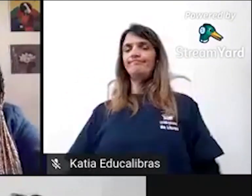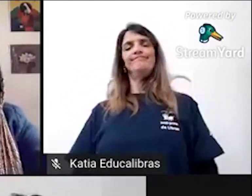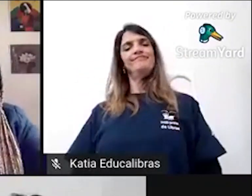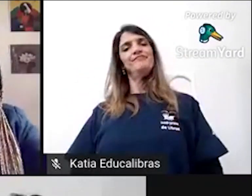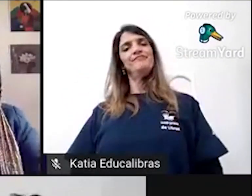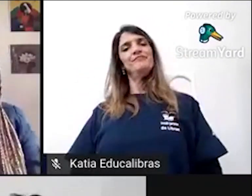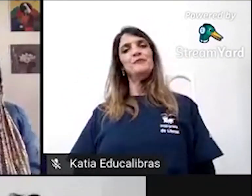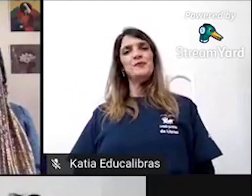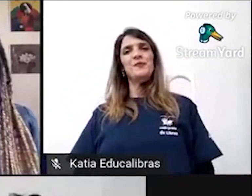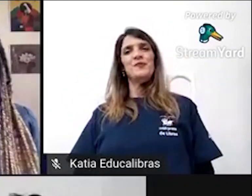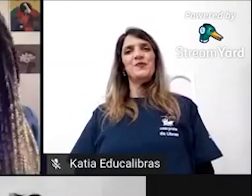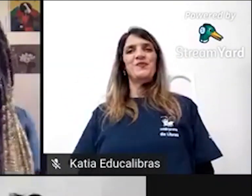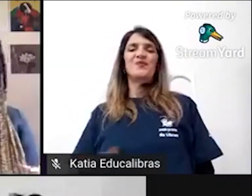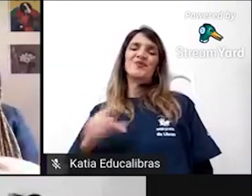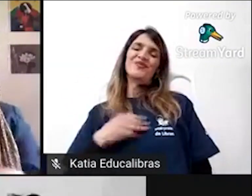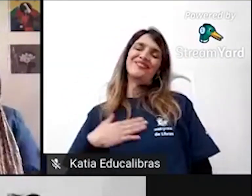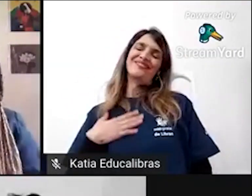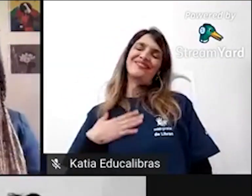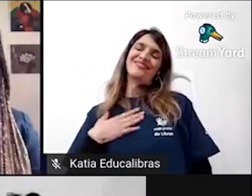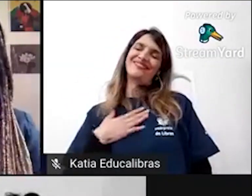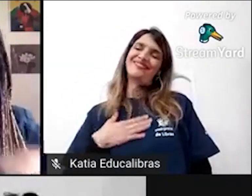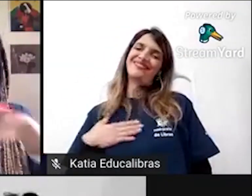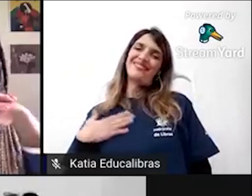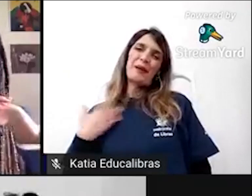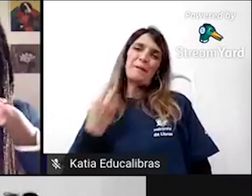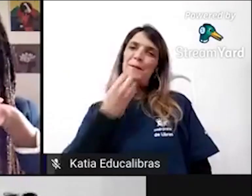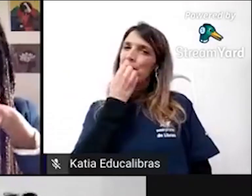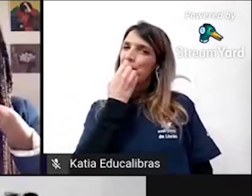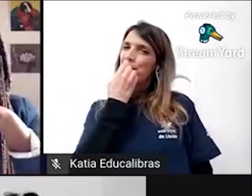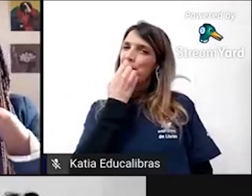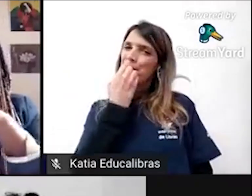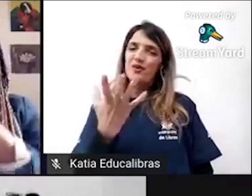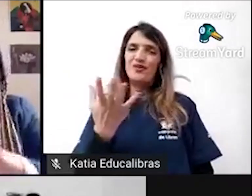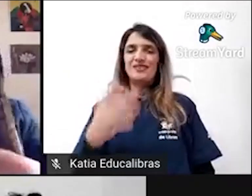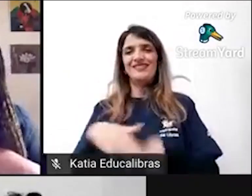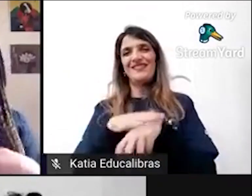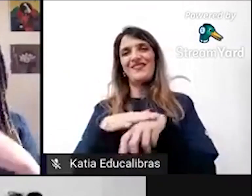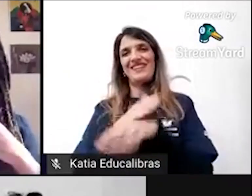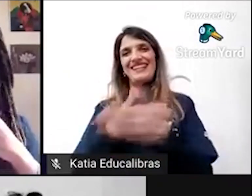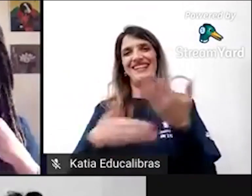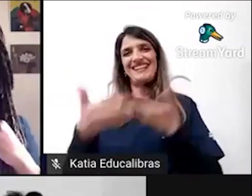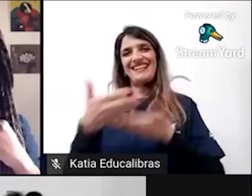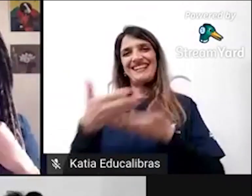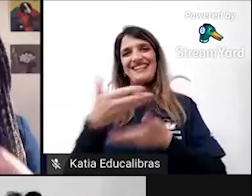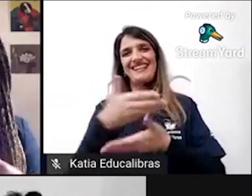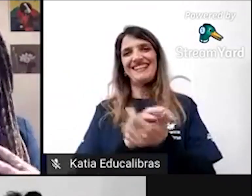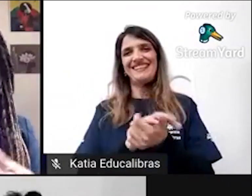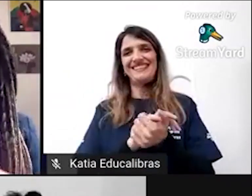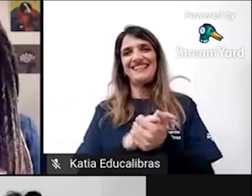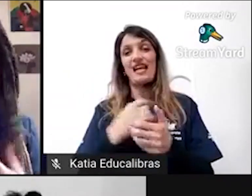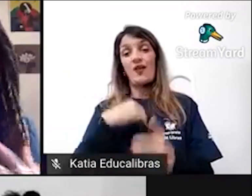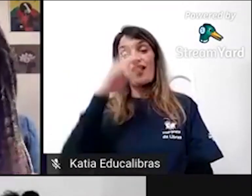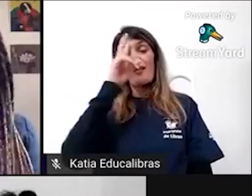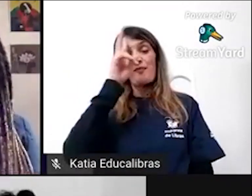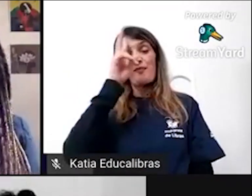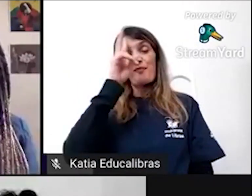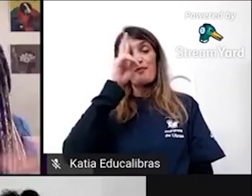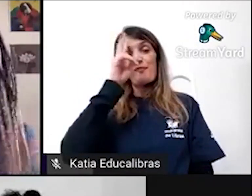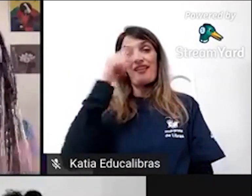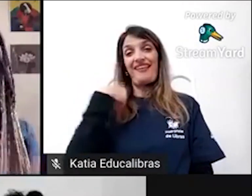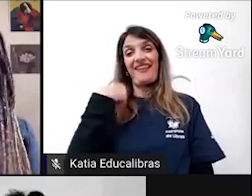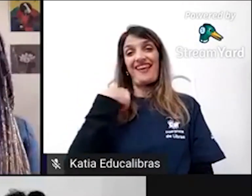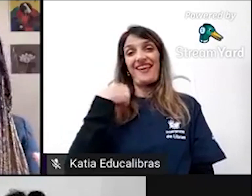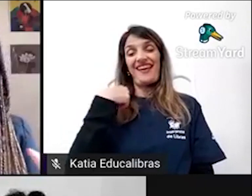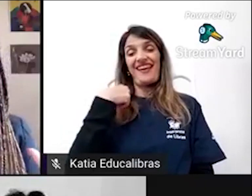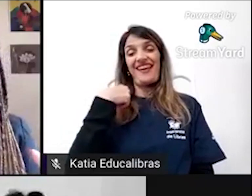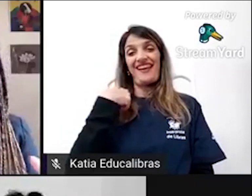Ai, gente, que gostoso, que delícia. Eu confesso que ouvi-los me fez lembrar de quando eu era uma encantada.